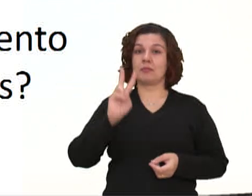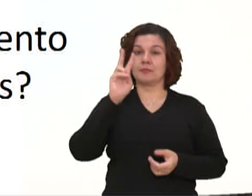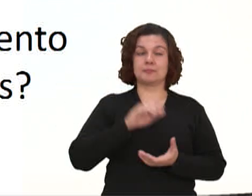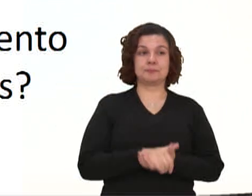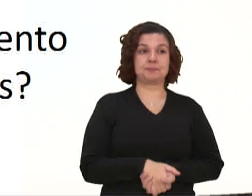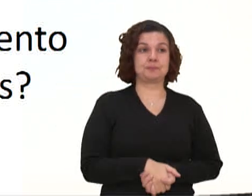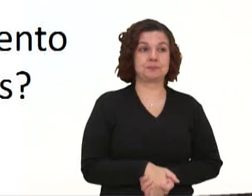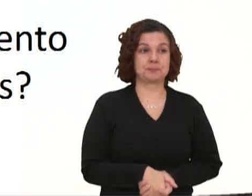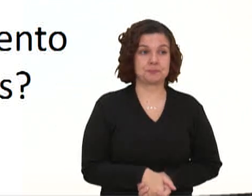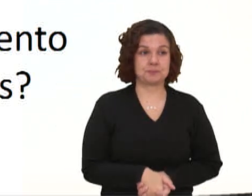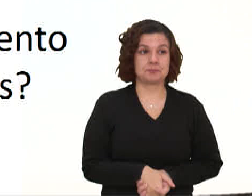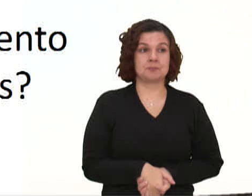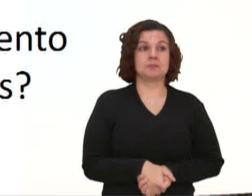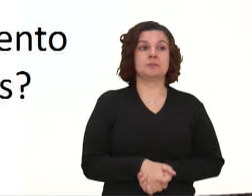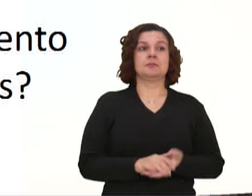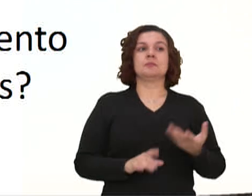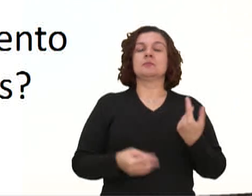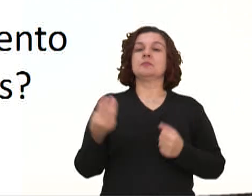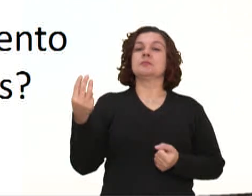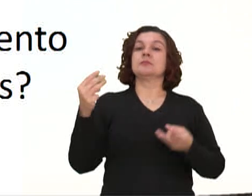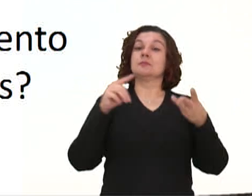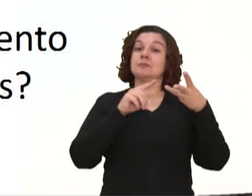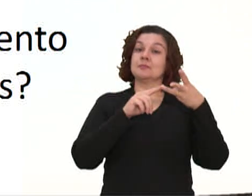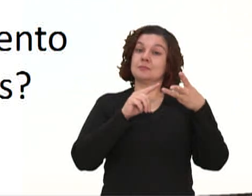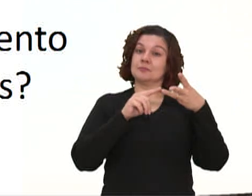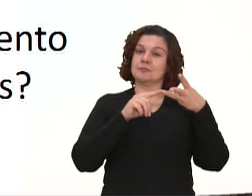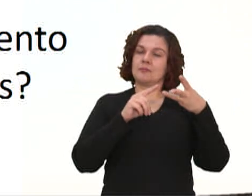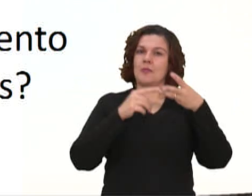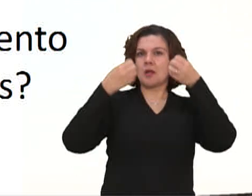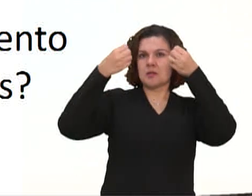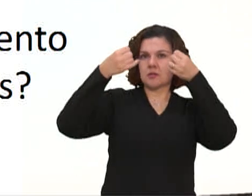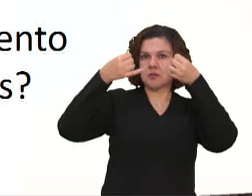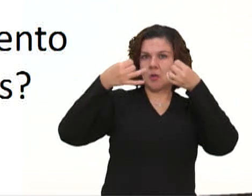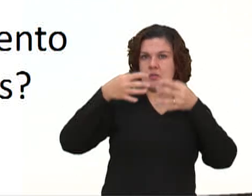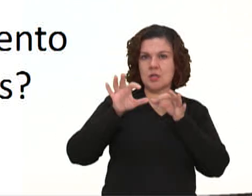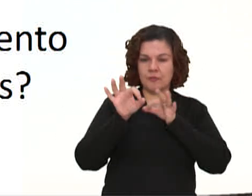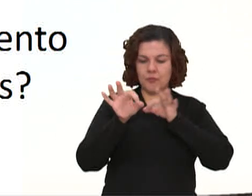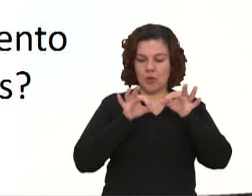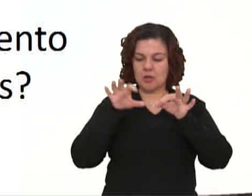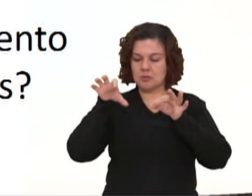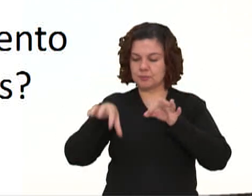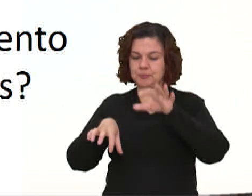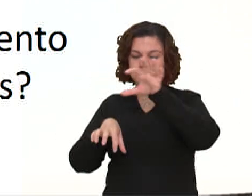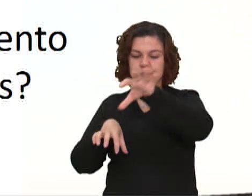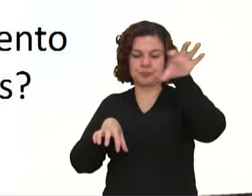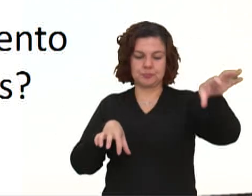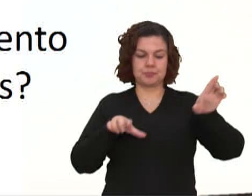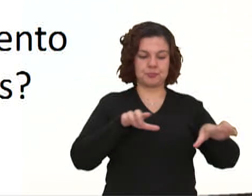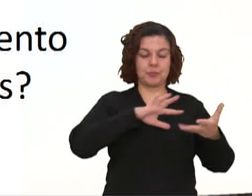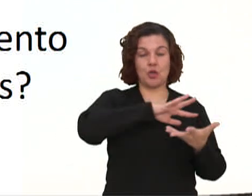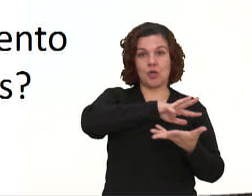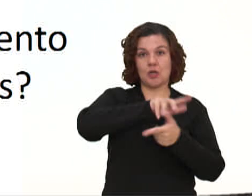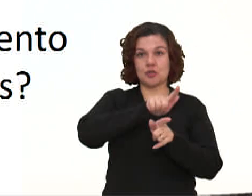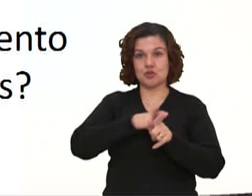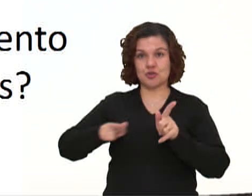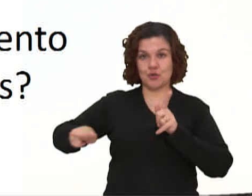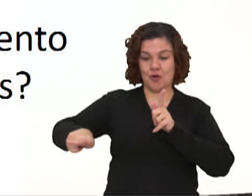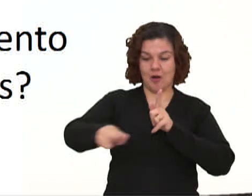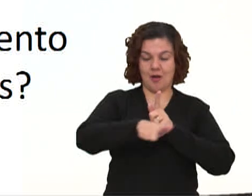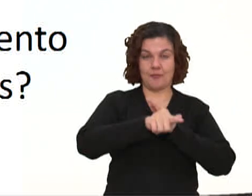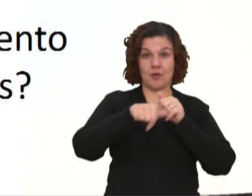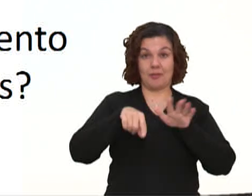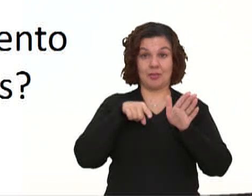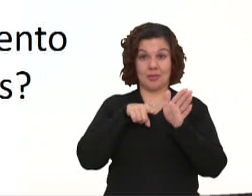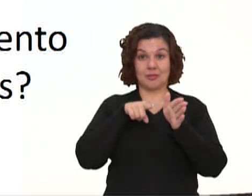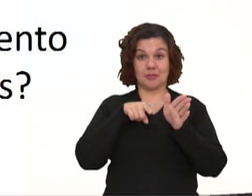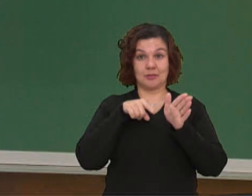do trabalhador. 3. Descreva a organização do espaço geográfico tendo como base as informações do texto.